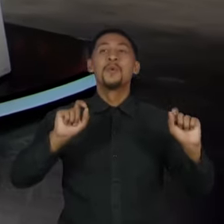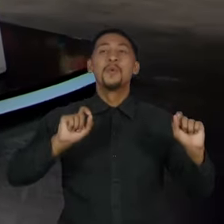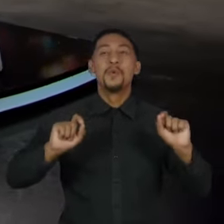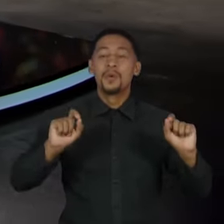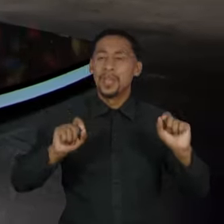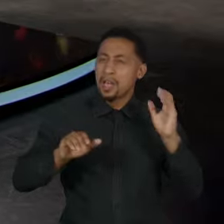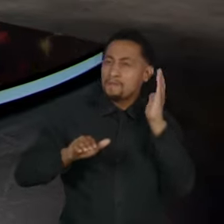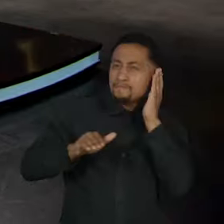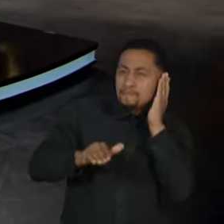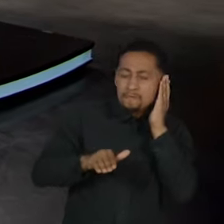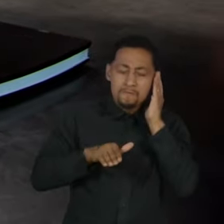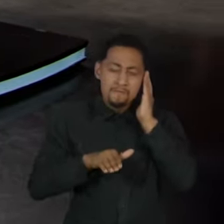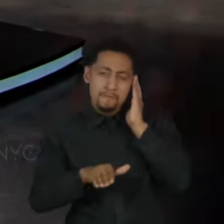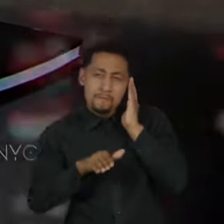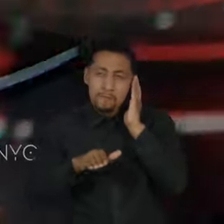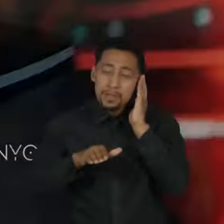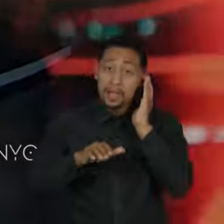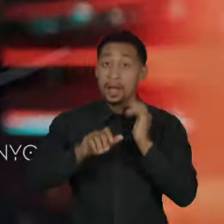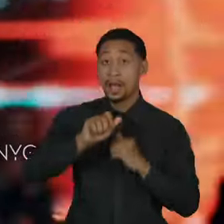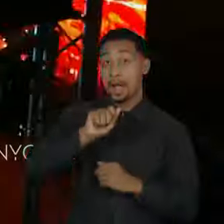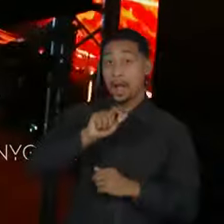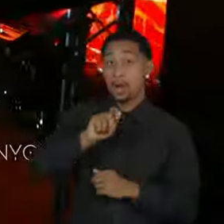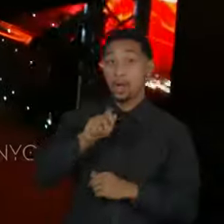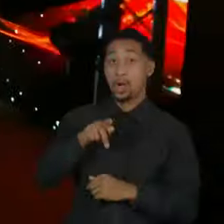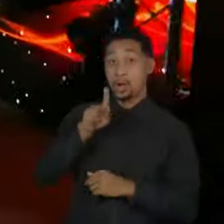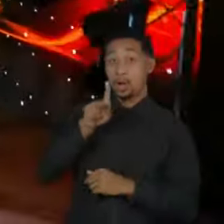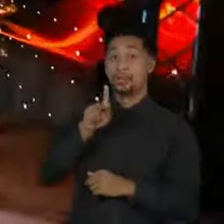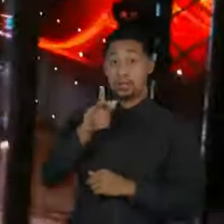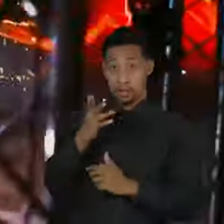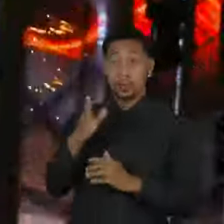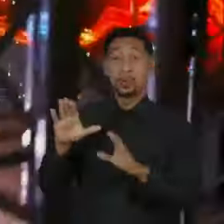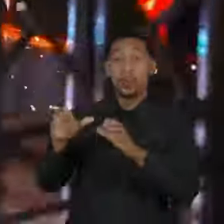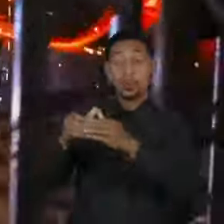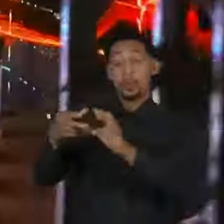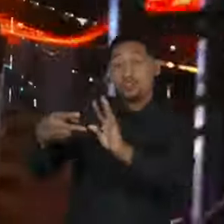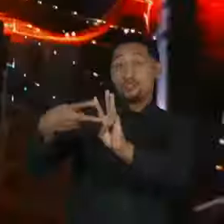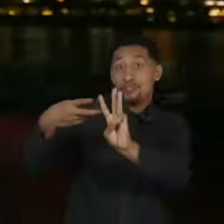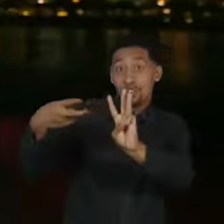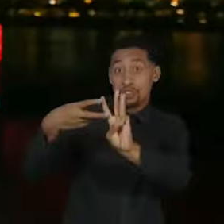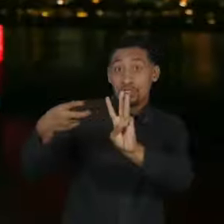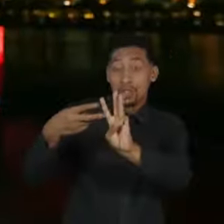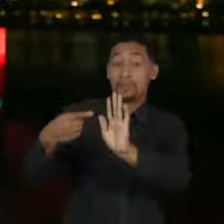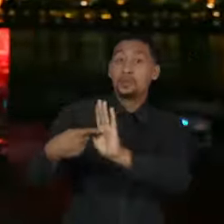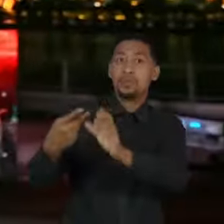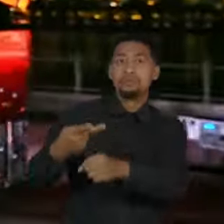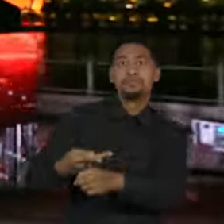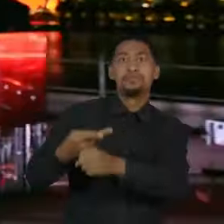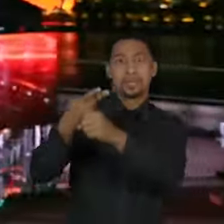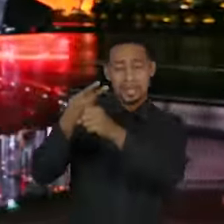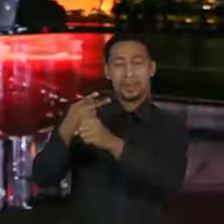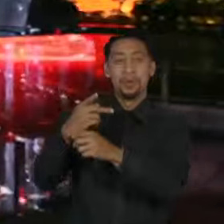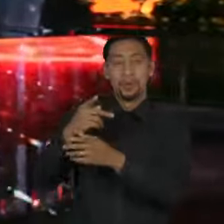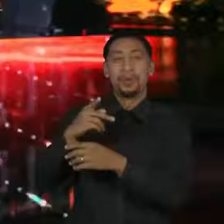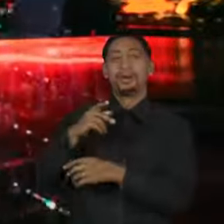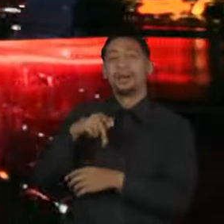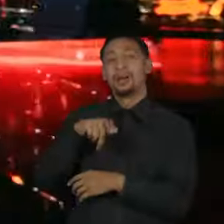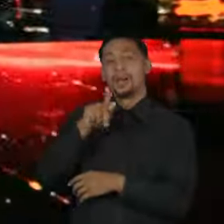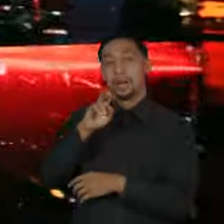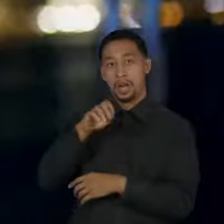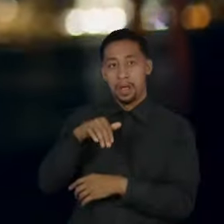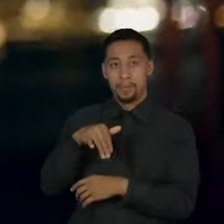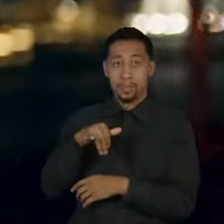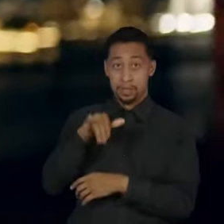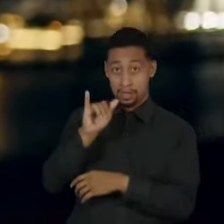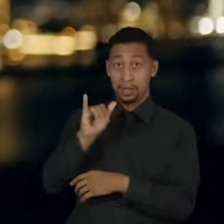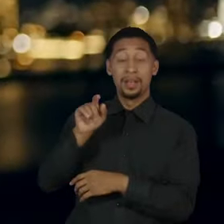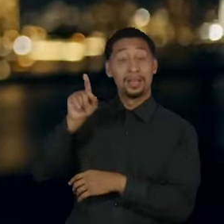60 músicos indígenas, que foi apresentado esta semana no Museu do Grammy em Los Angeles, nos Estados Unidos. O álbum se chama O